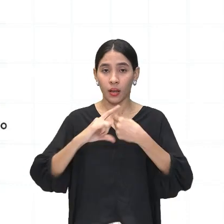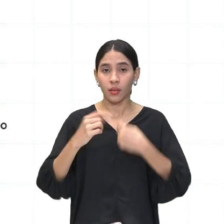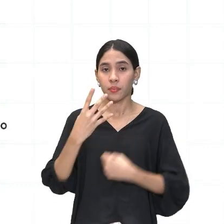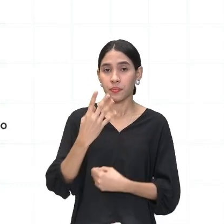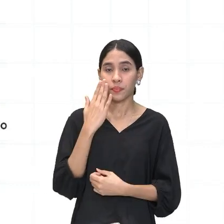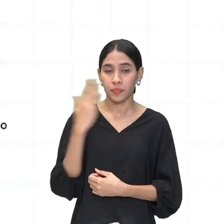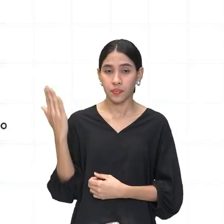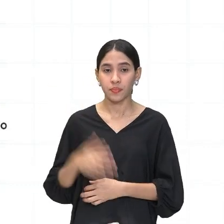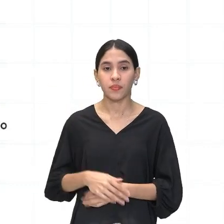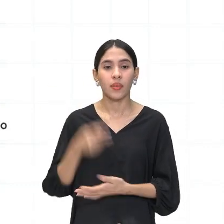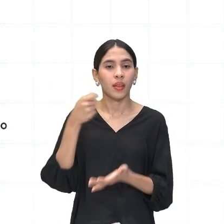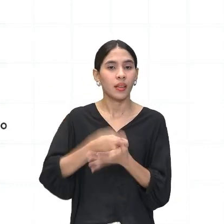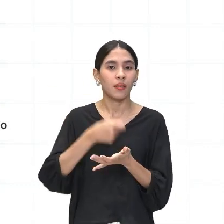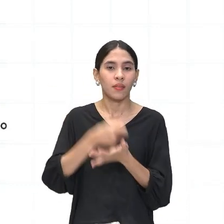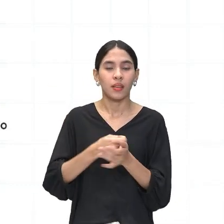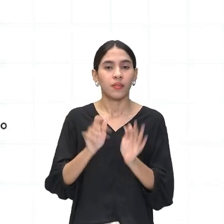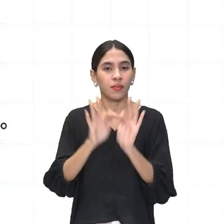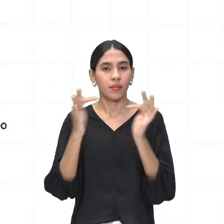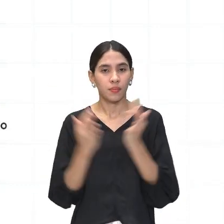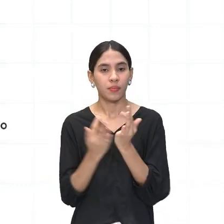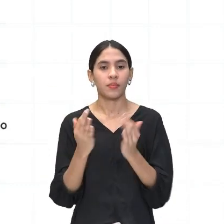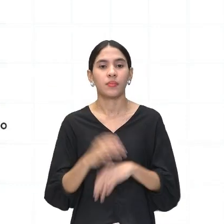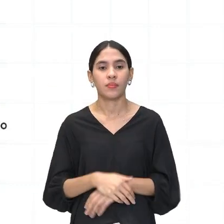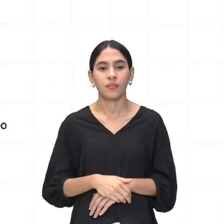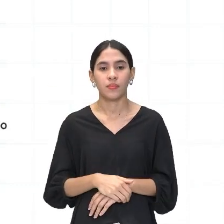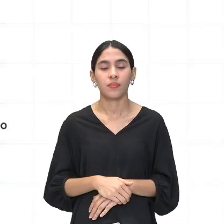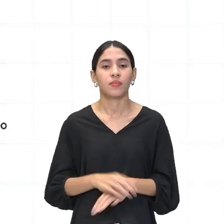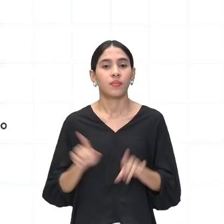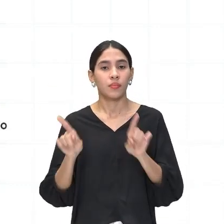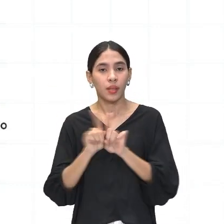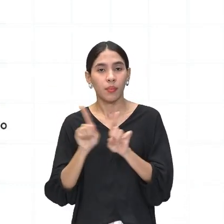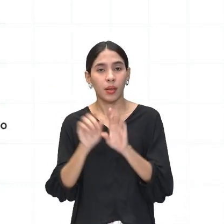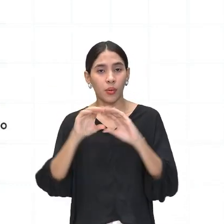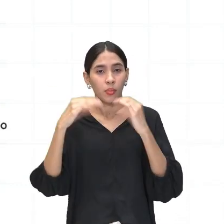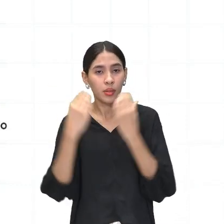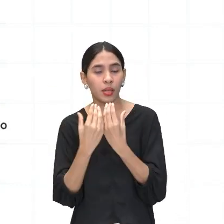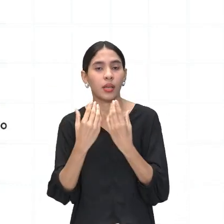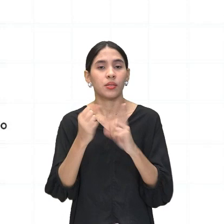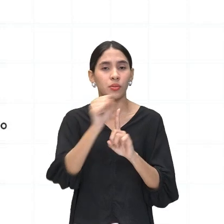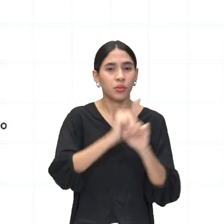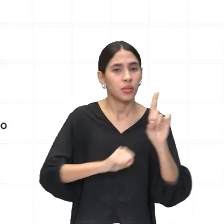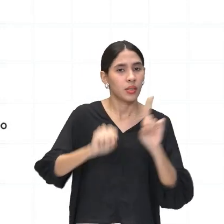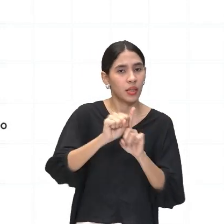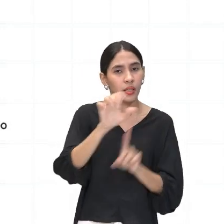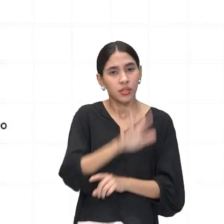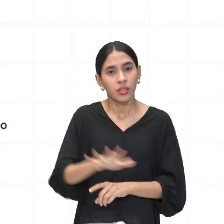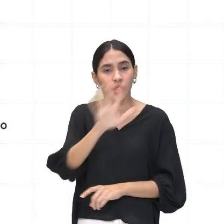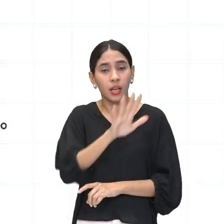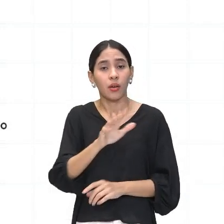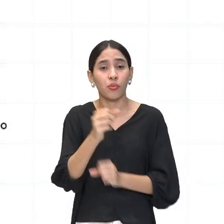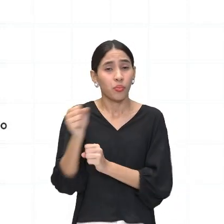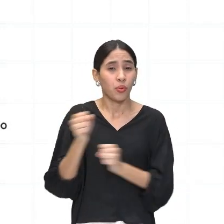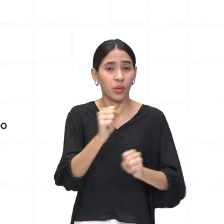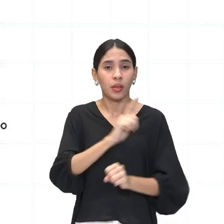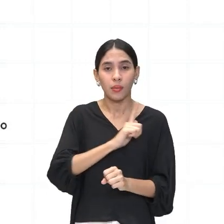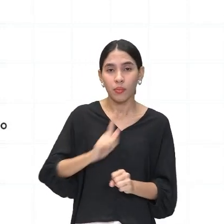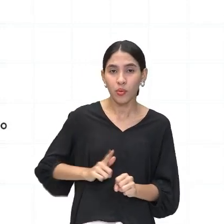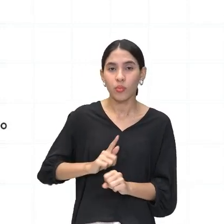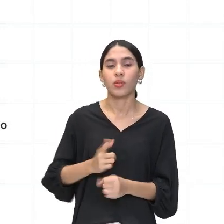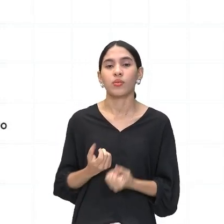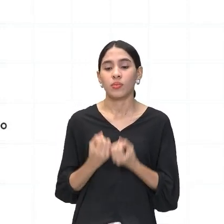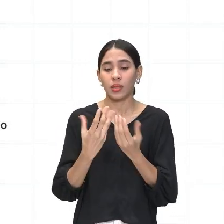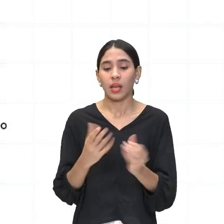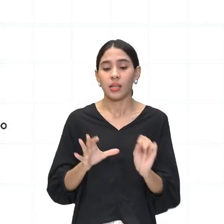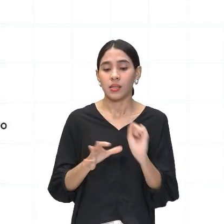artigo. É dever da família, da comunidade, da sociedade em geral e do poder público assegurar,